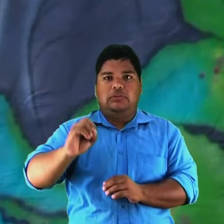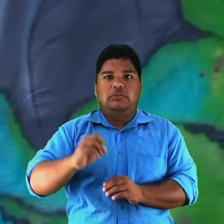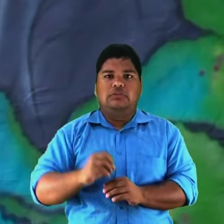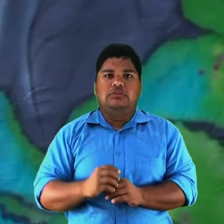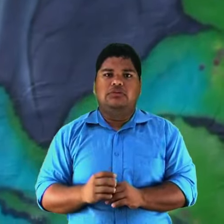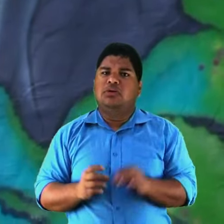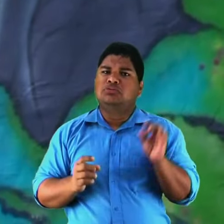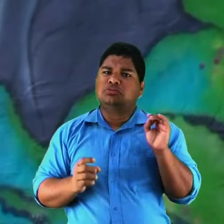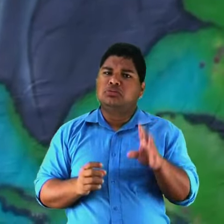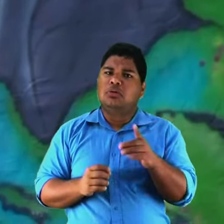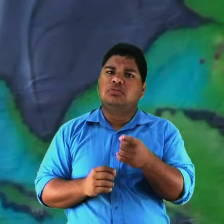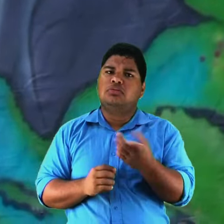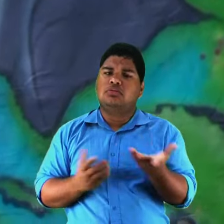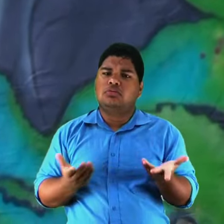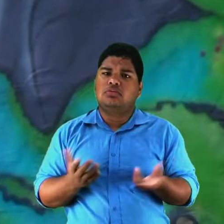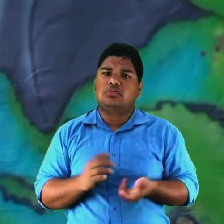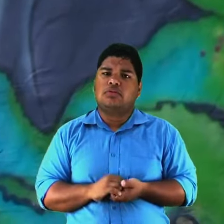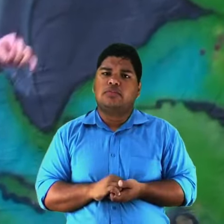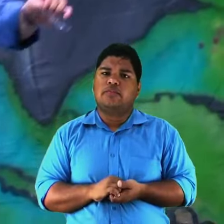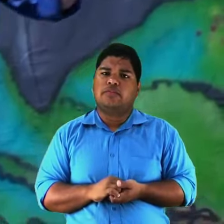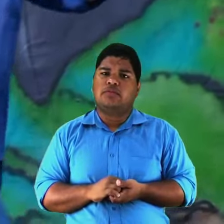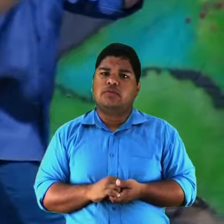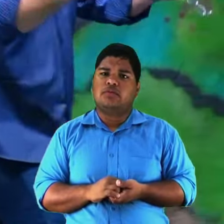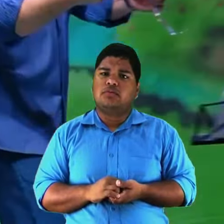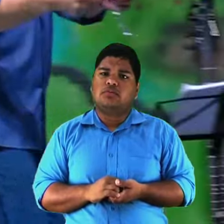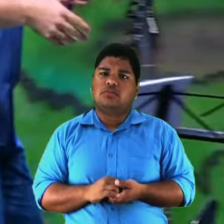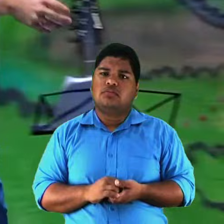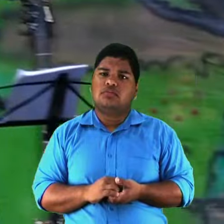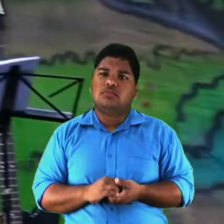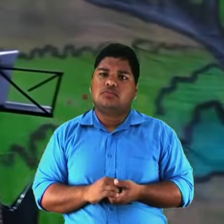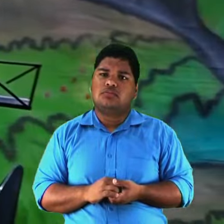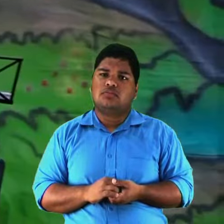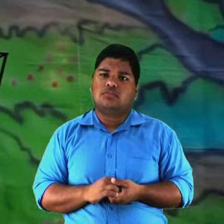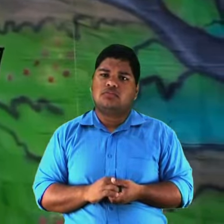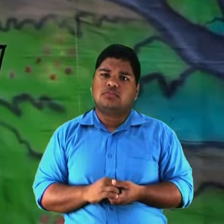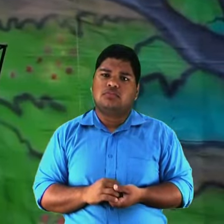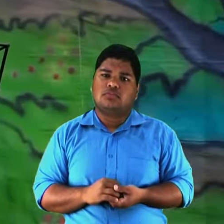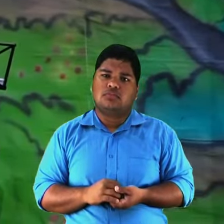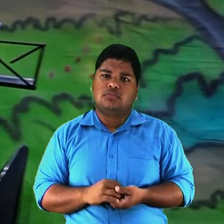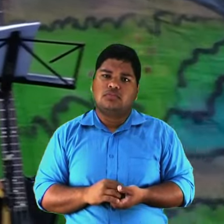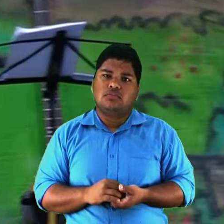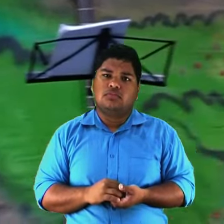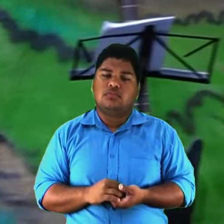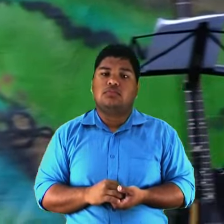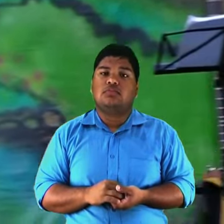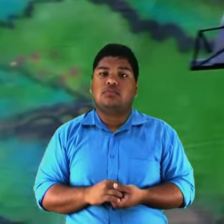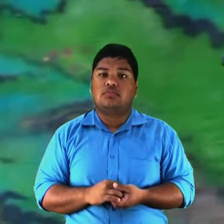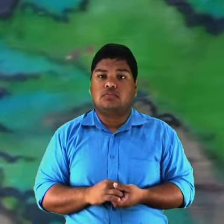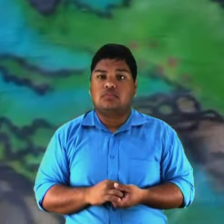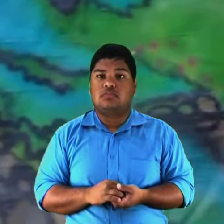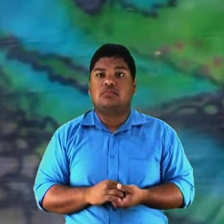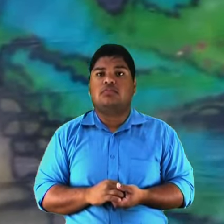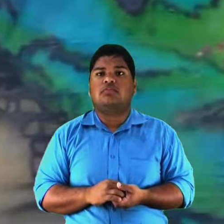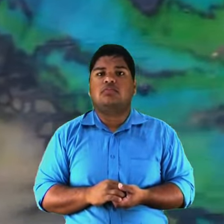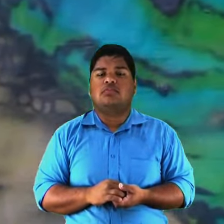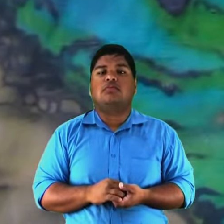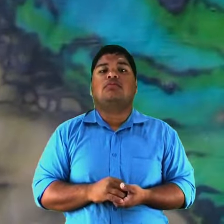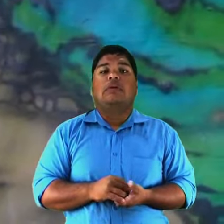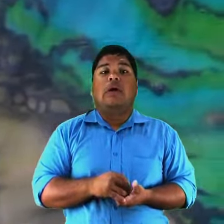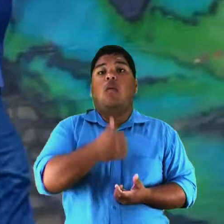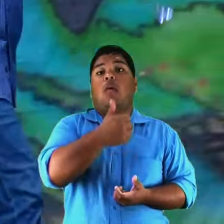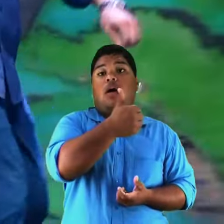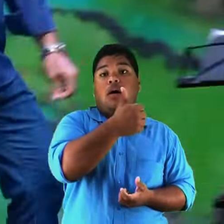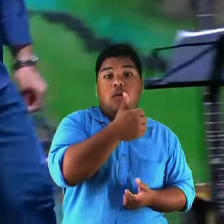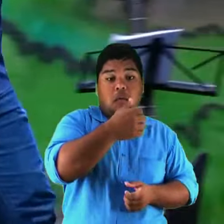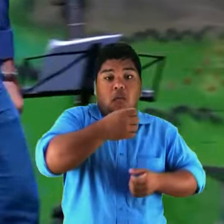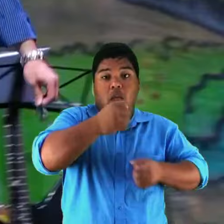isso, é? Os irmãos são mais velhos. Olha, quem nasceu de 90 para cá, quer dizer, os anos 90, anos 2000, tá?